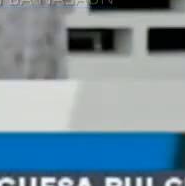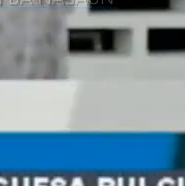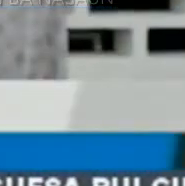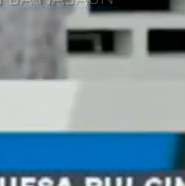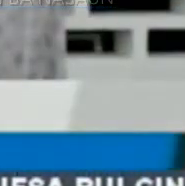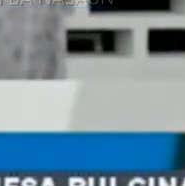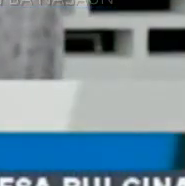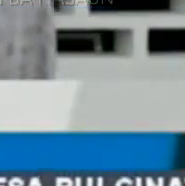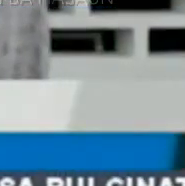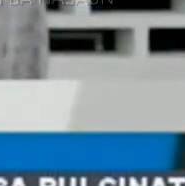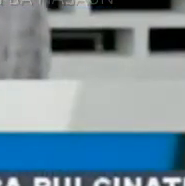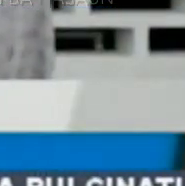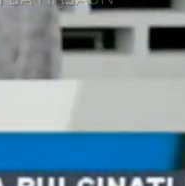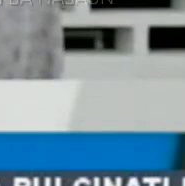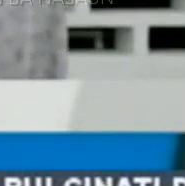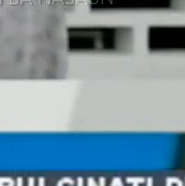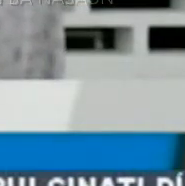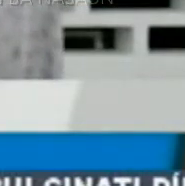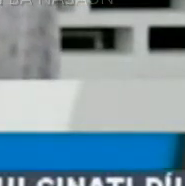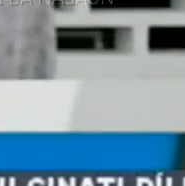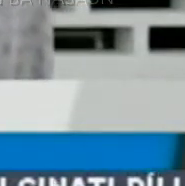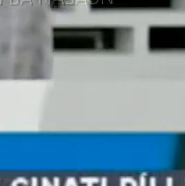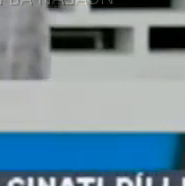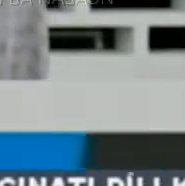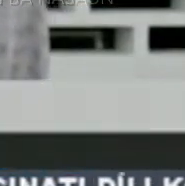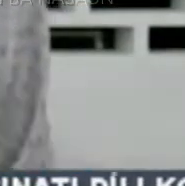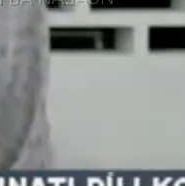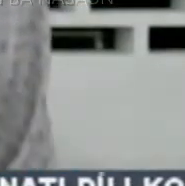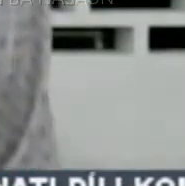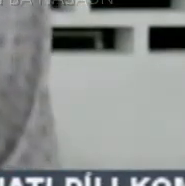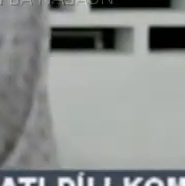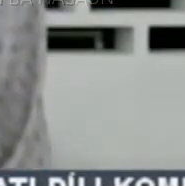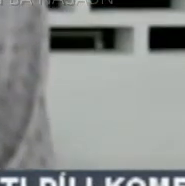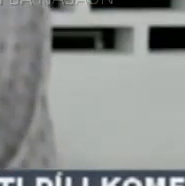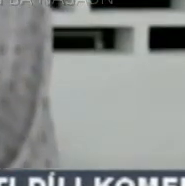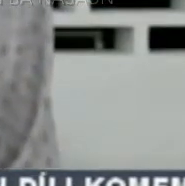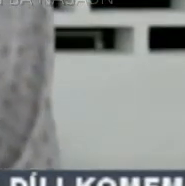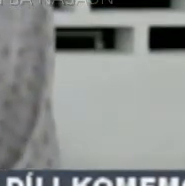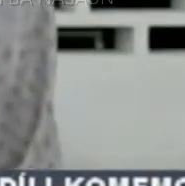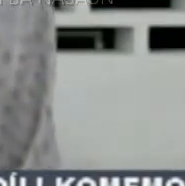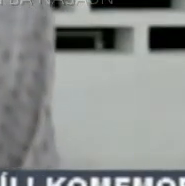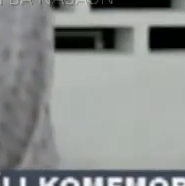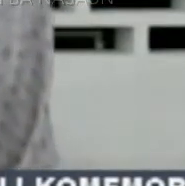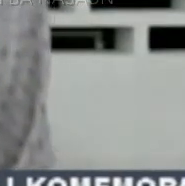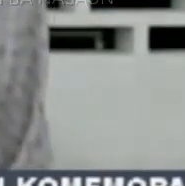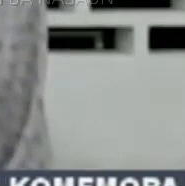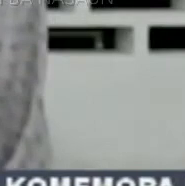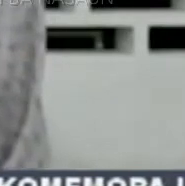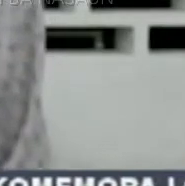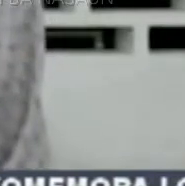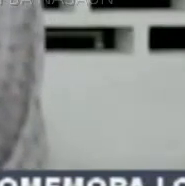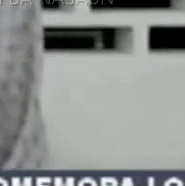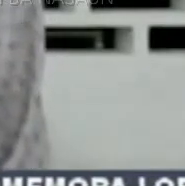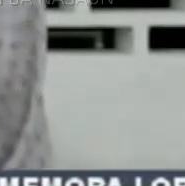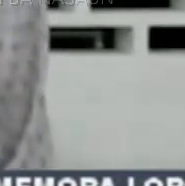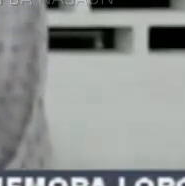cotidianamente, nos ajudam neste processo de educação dos nossos alunos. Portanto, é uma homenagem sentida e querida a quem procura